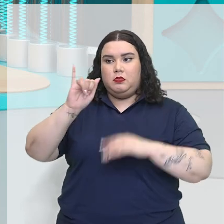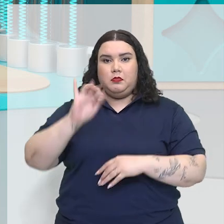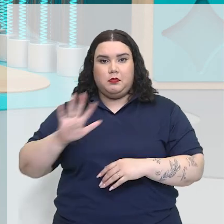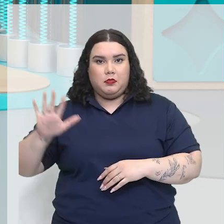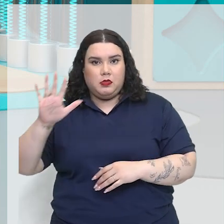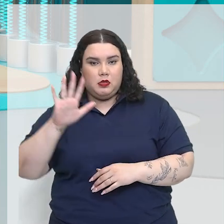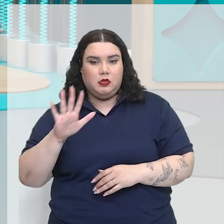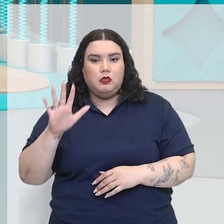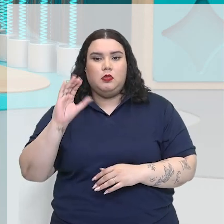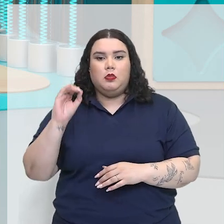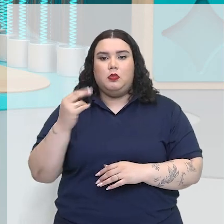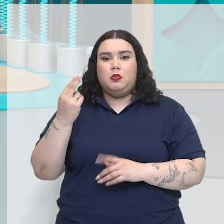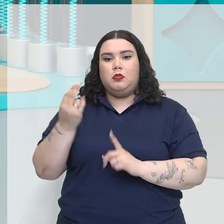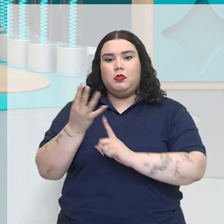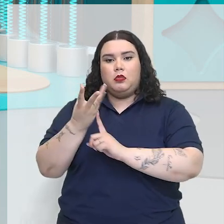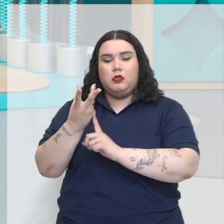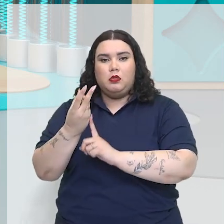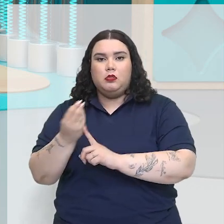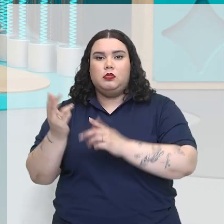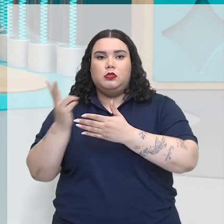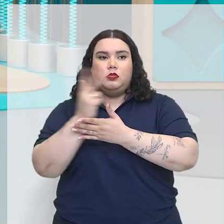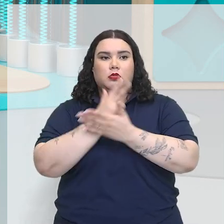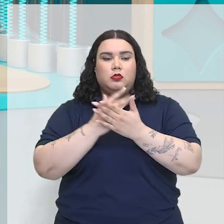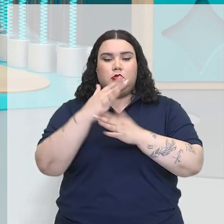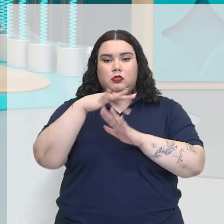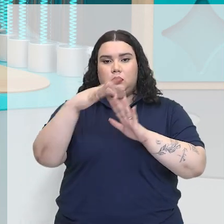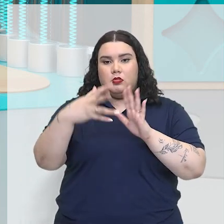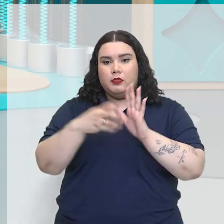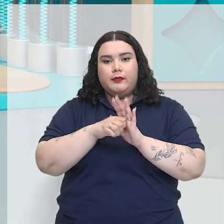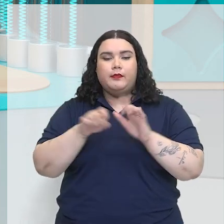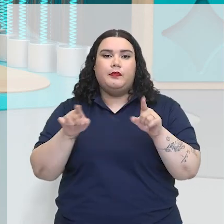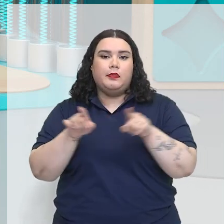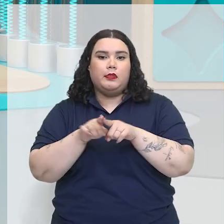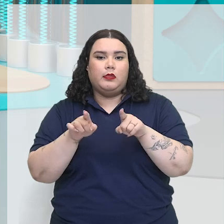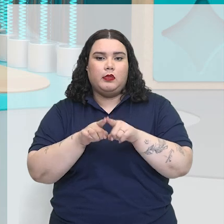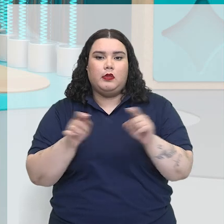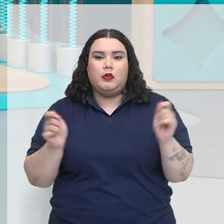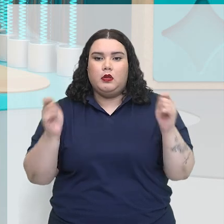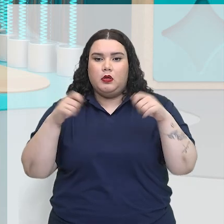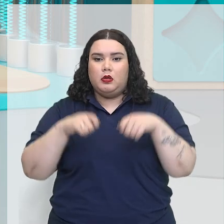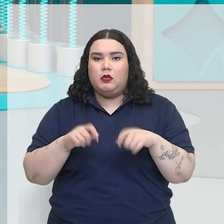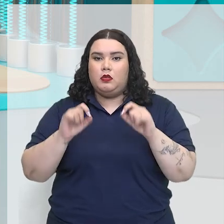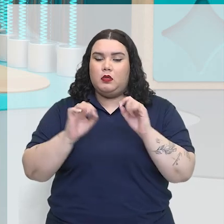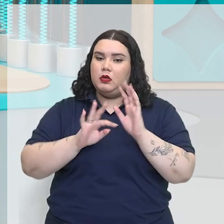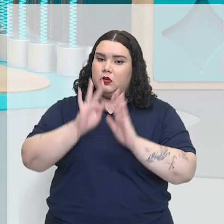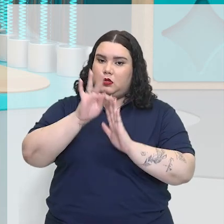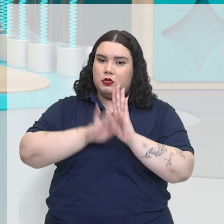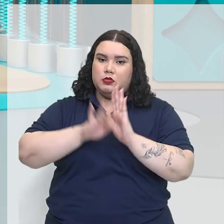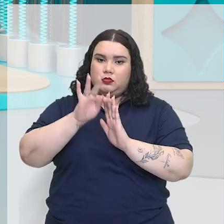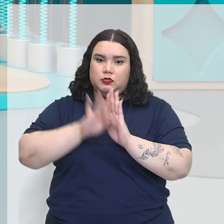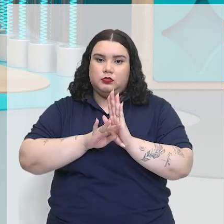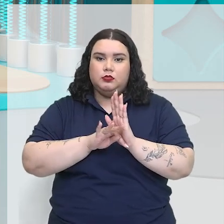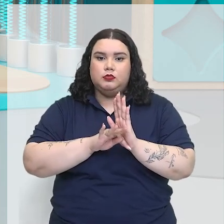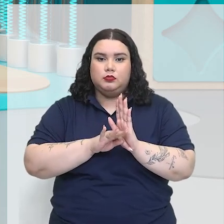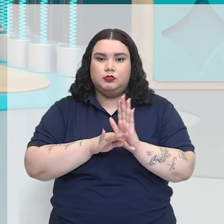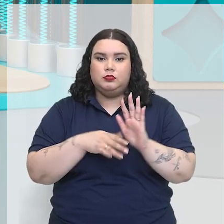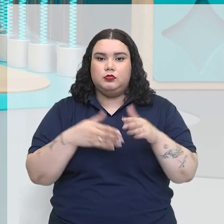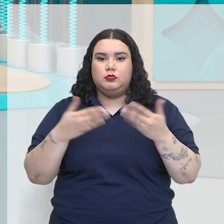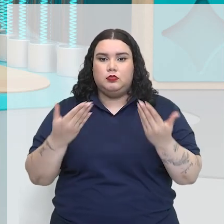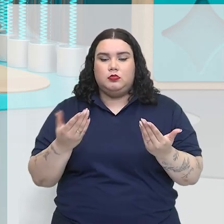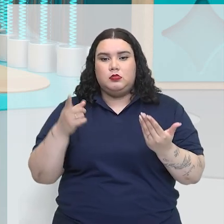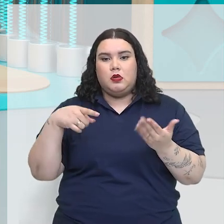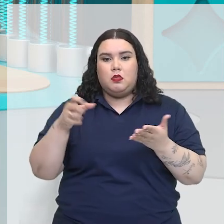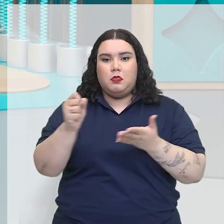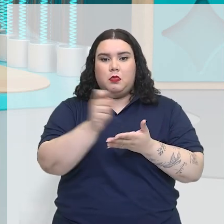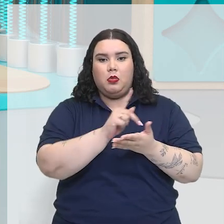imagens, obra de arte, desenho, símbolo, como nós podemos fazer também em textos, que no caso geralmente são